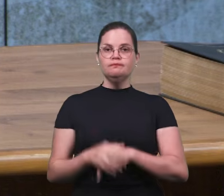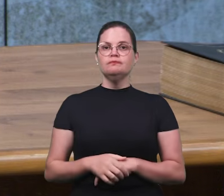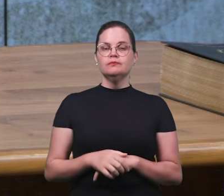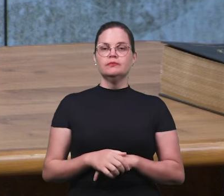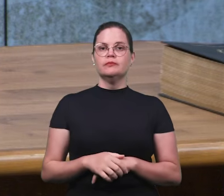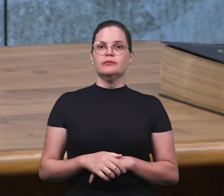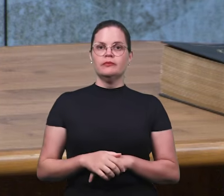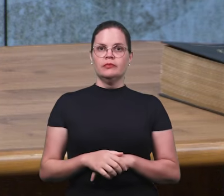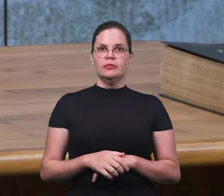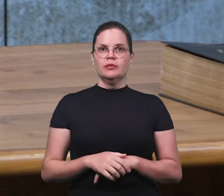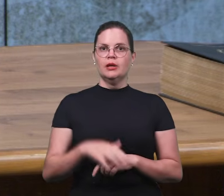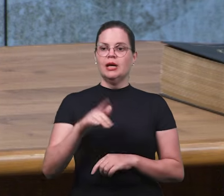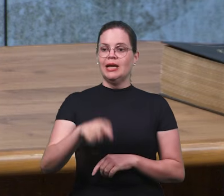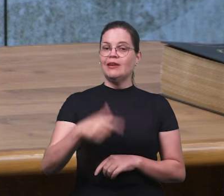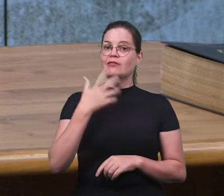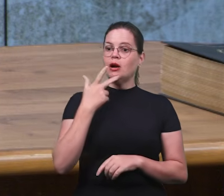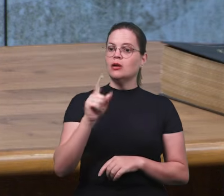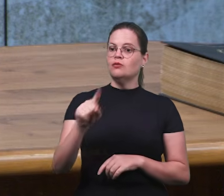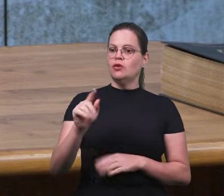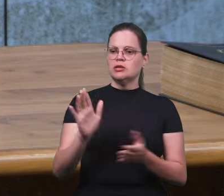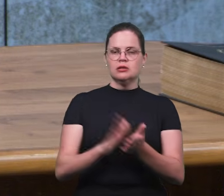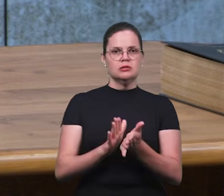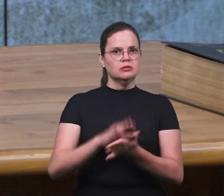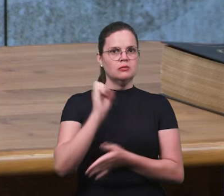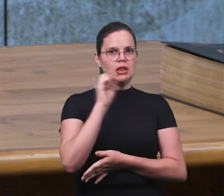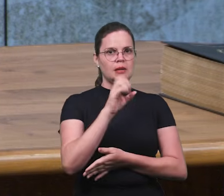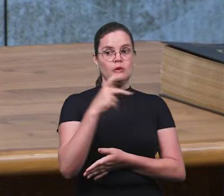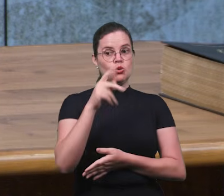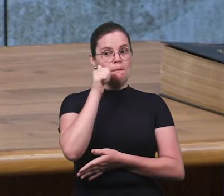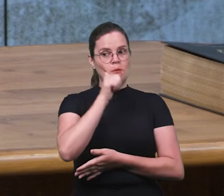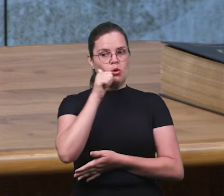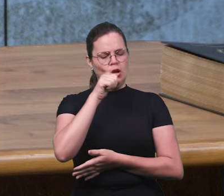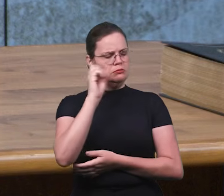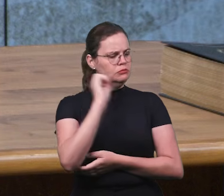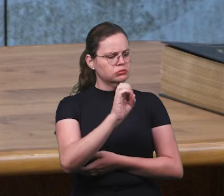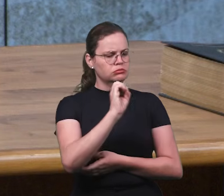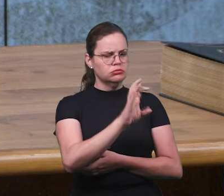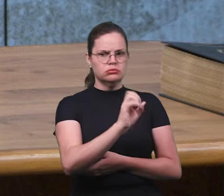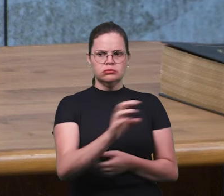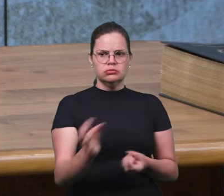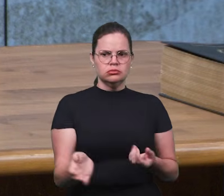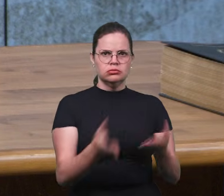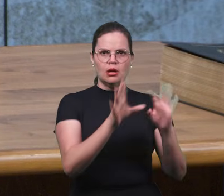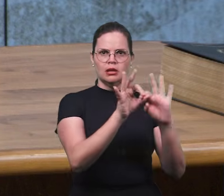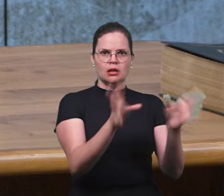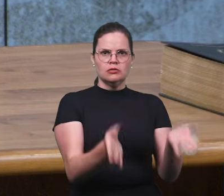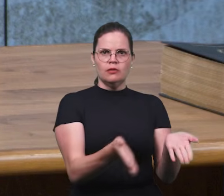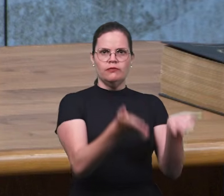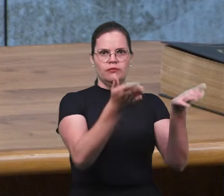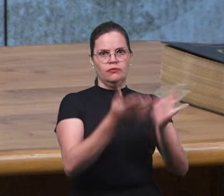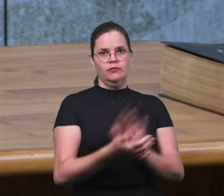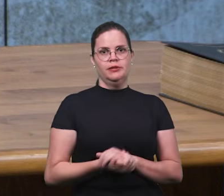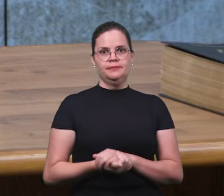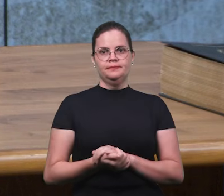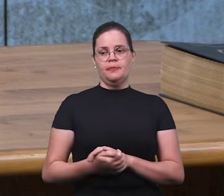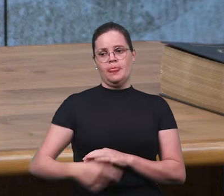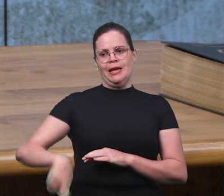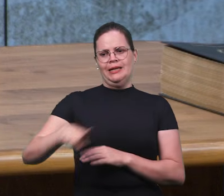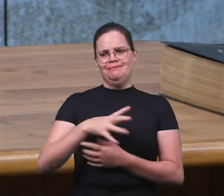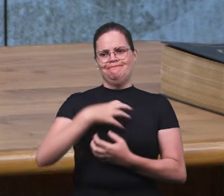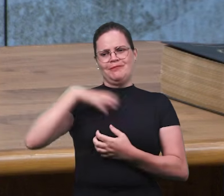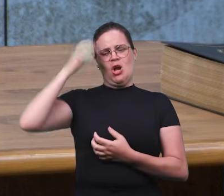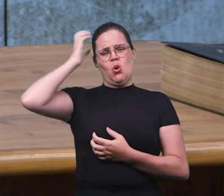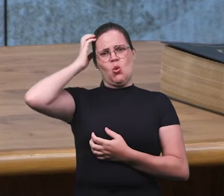mão de que despediriam suas mulheres, e achando-se culpados, ofereceram um carneiro